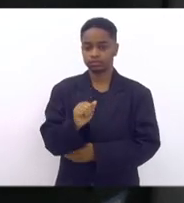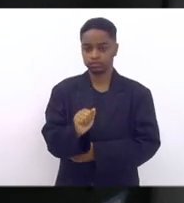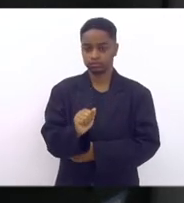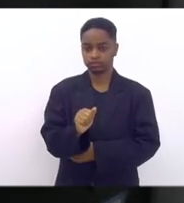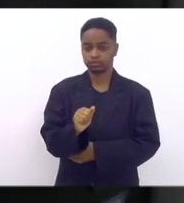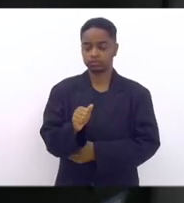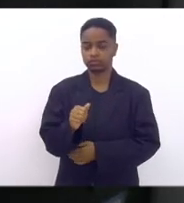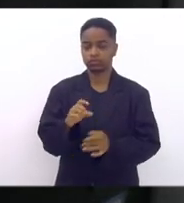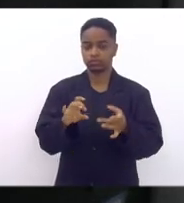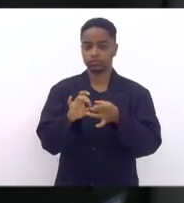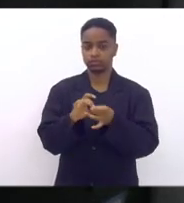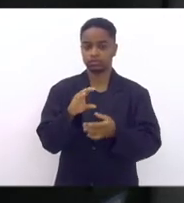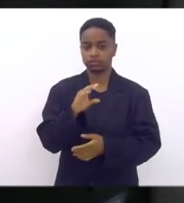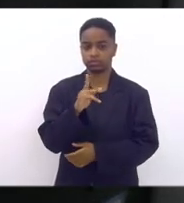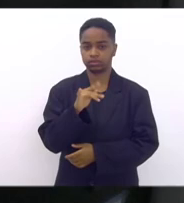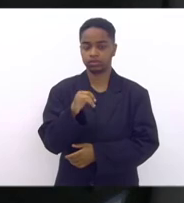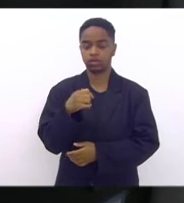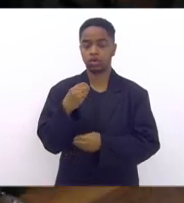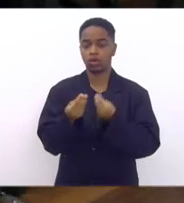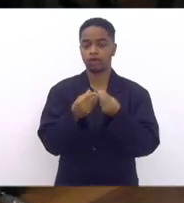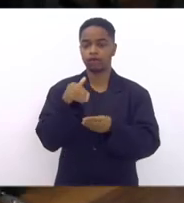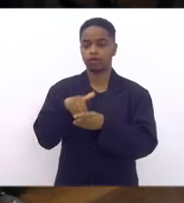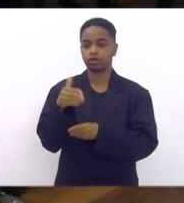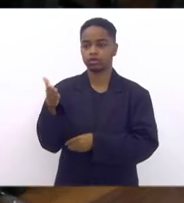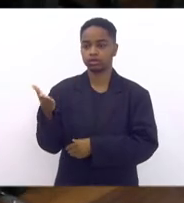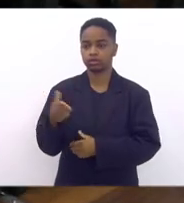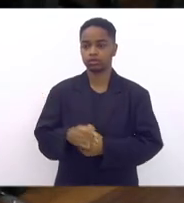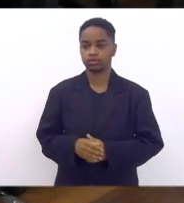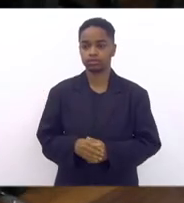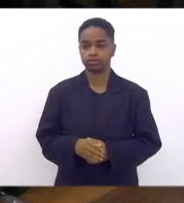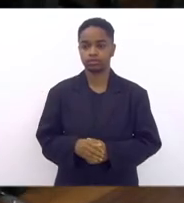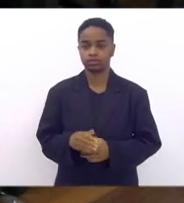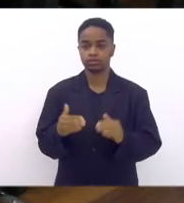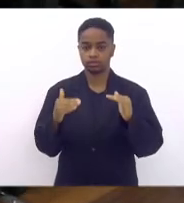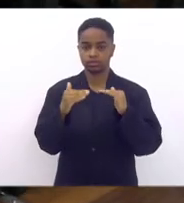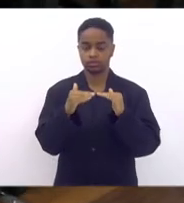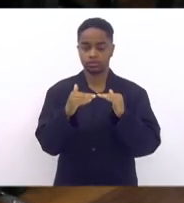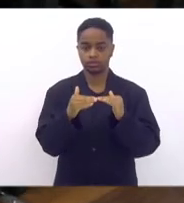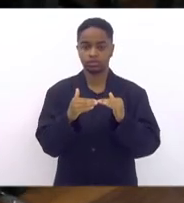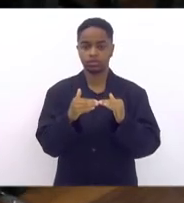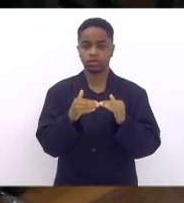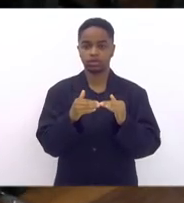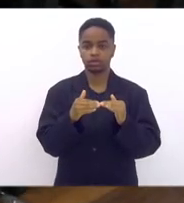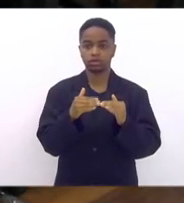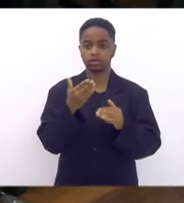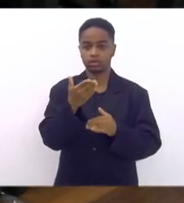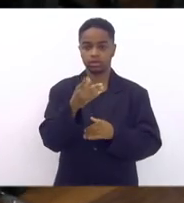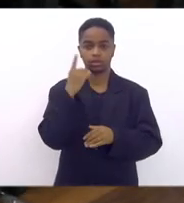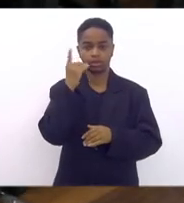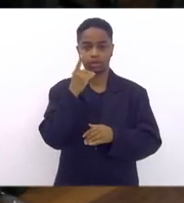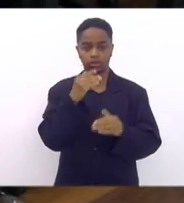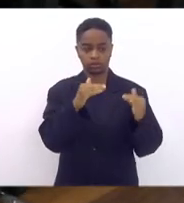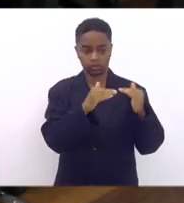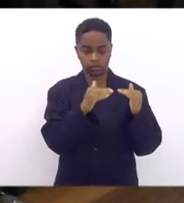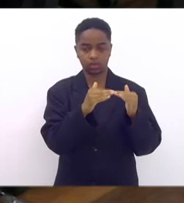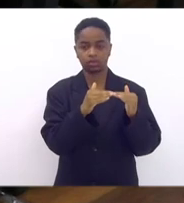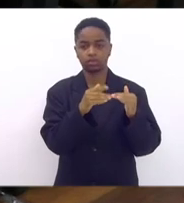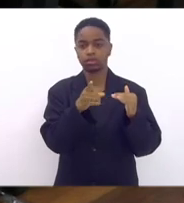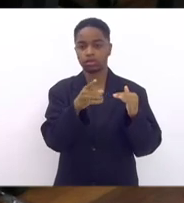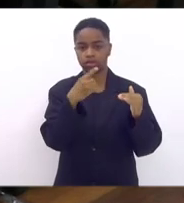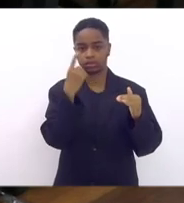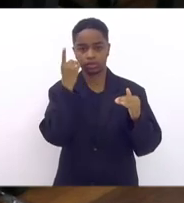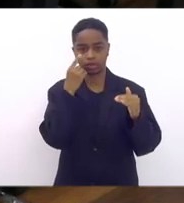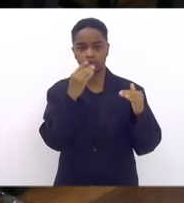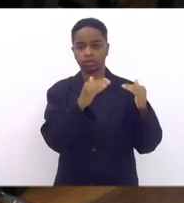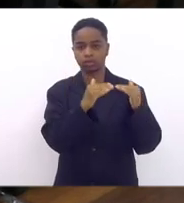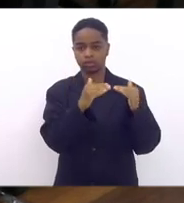ess CPI como vota a deputada Lucinha como vota o deputado Jorge Felipe Neto como vota Deputado vasa favorável